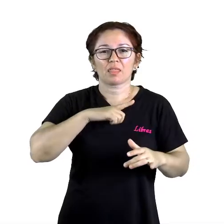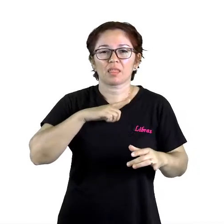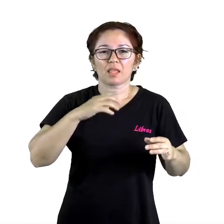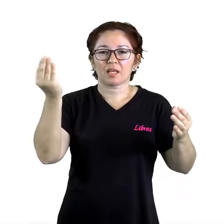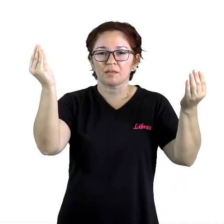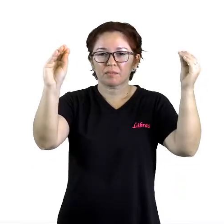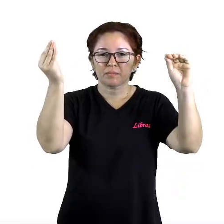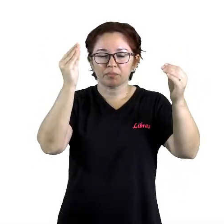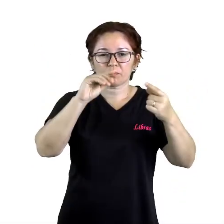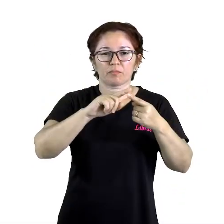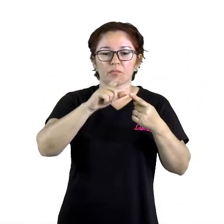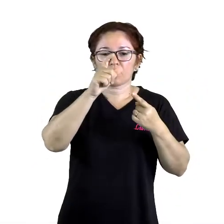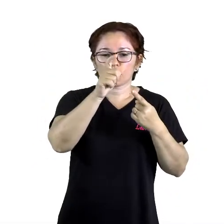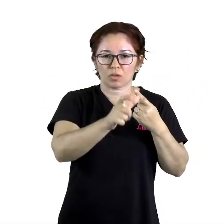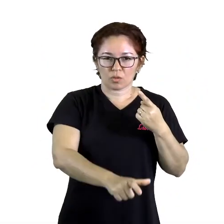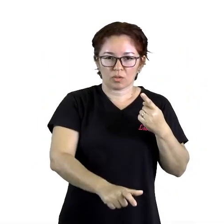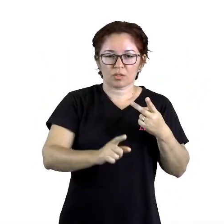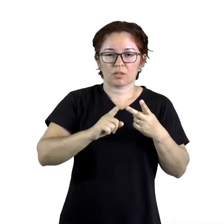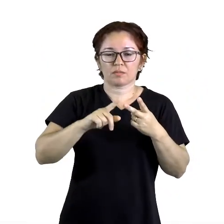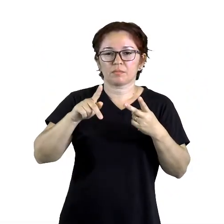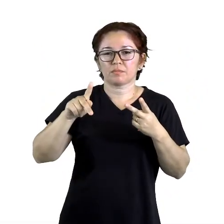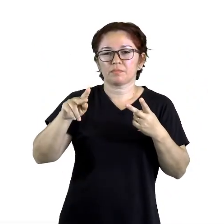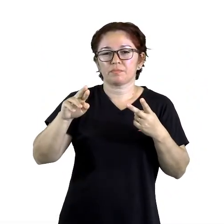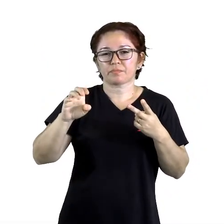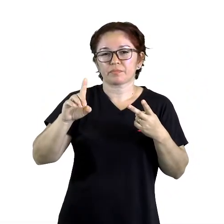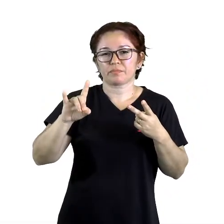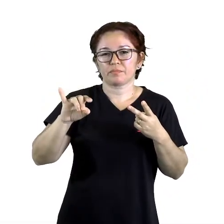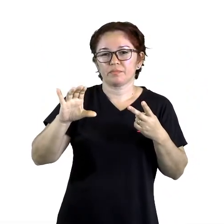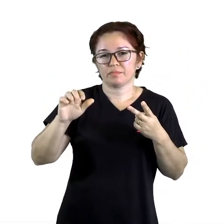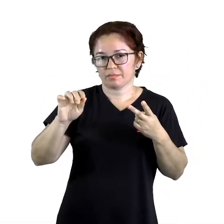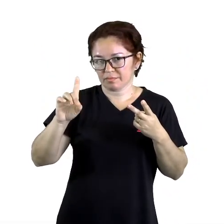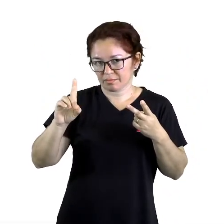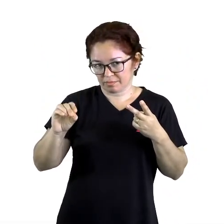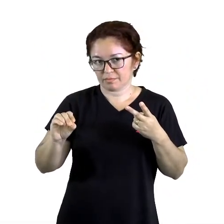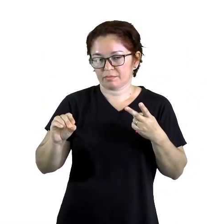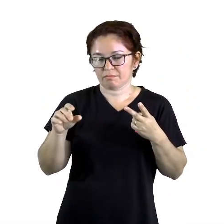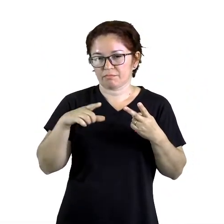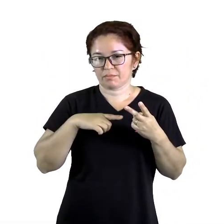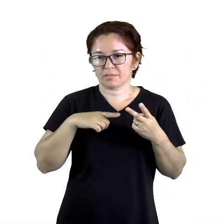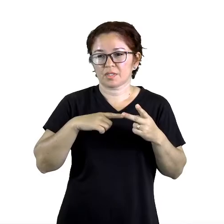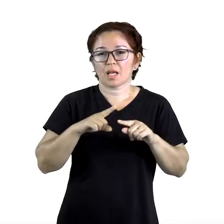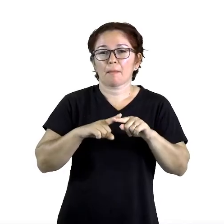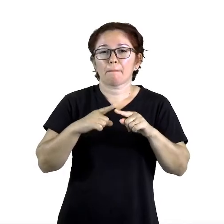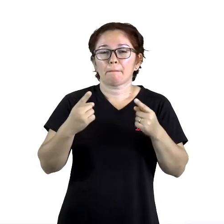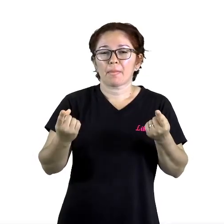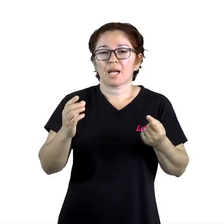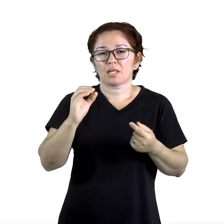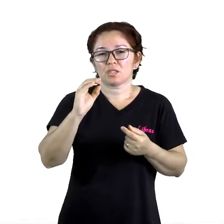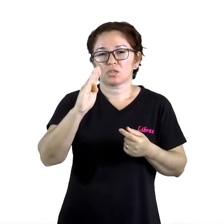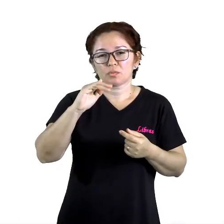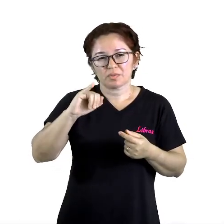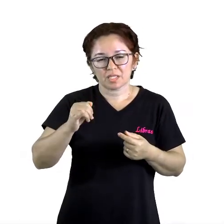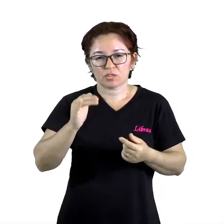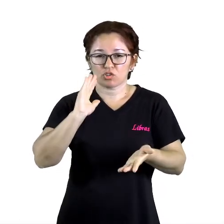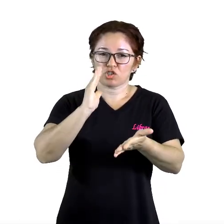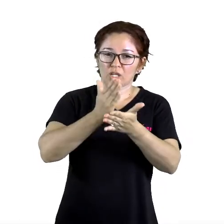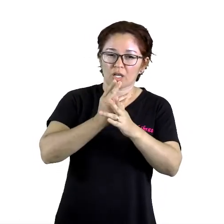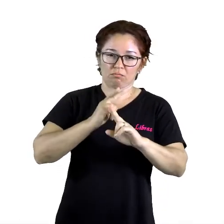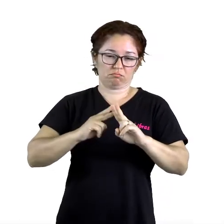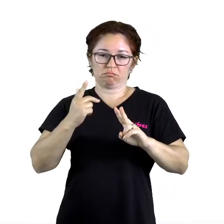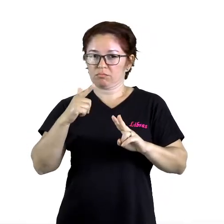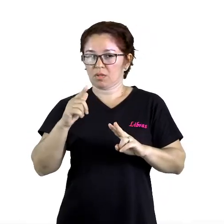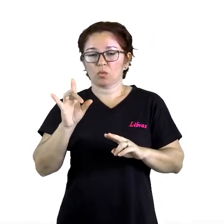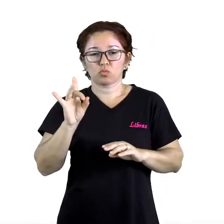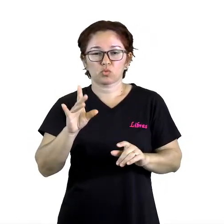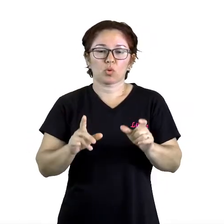Sujeito e predicado. Mas ela não vai ter objeto direto nem indireto. Ela vai ter o